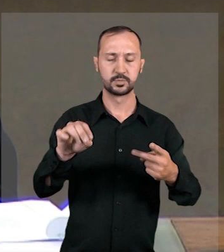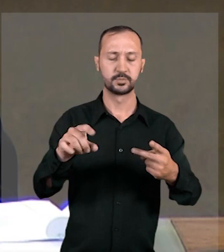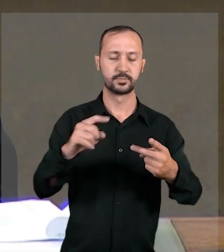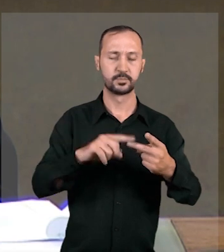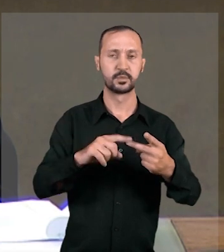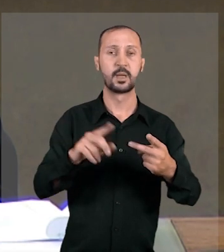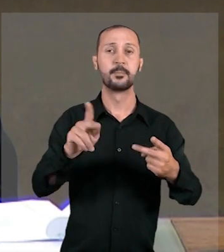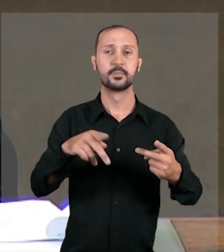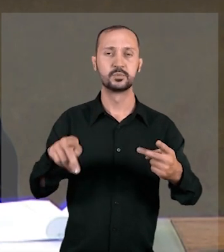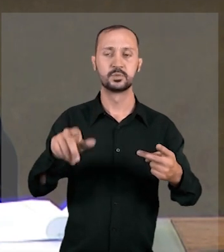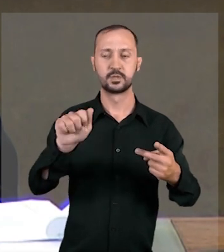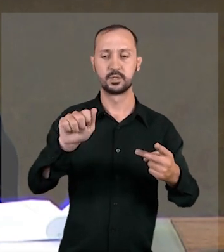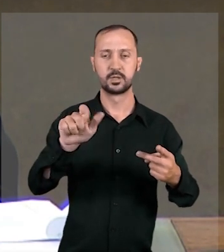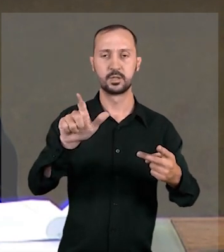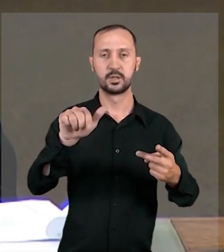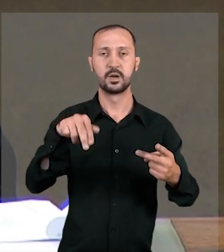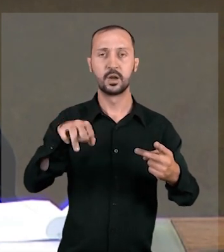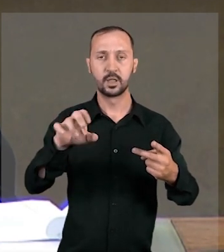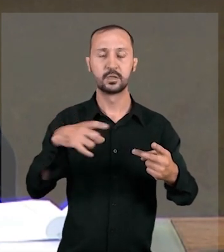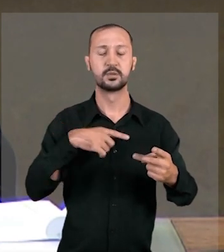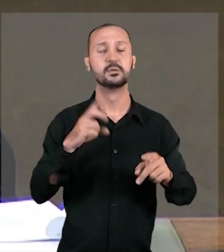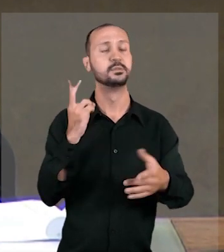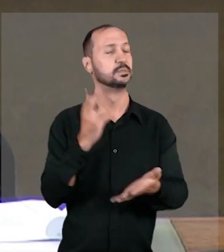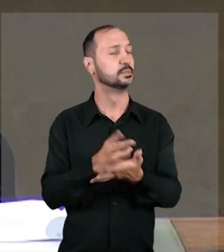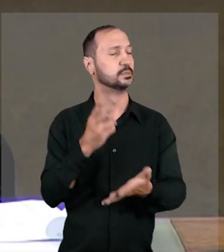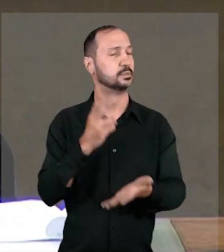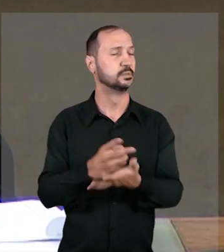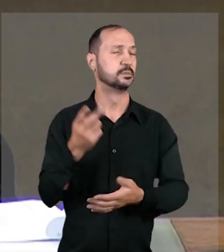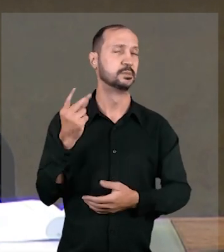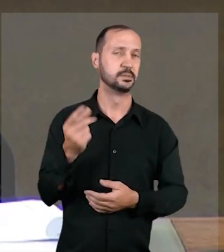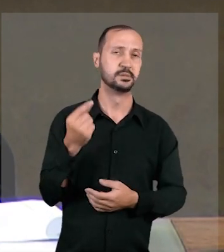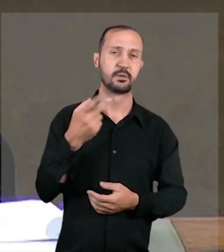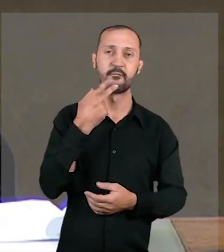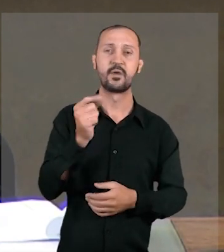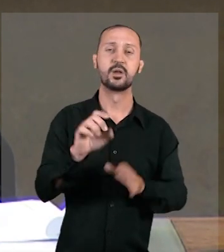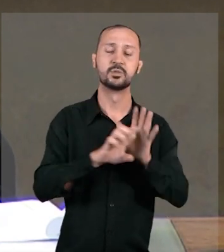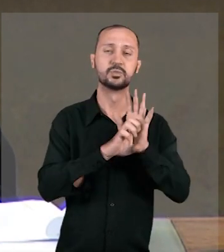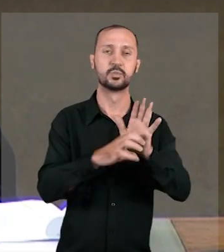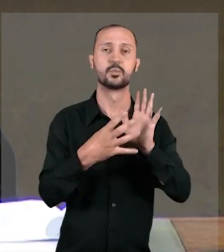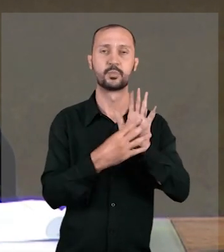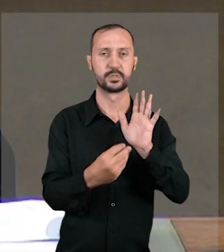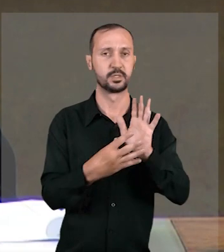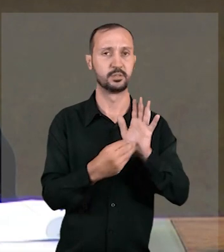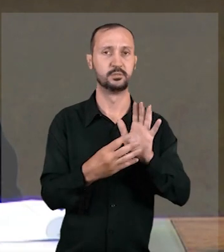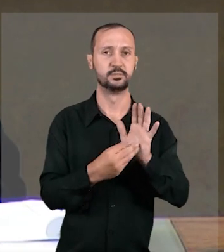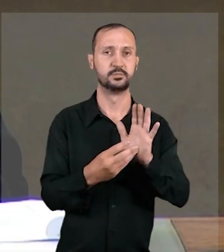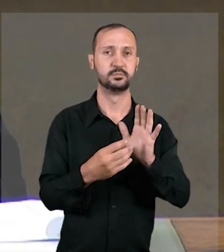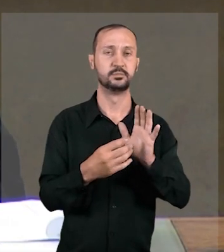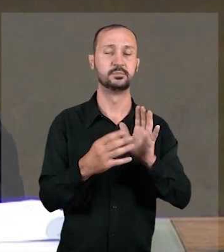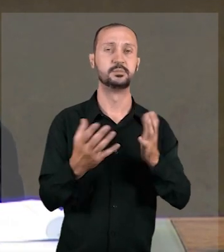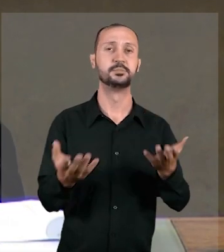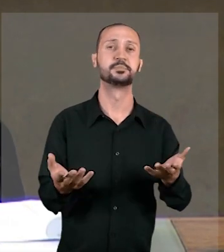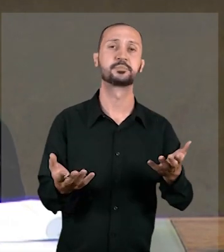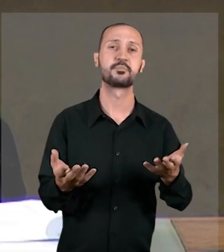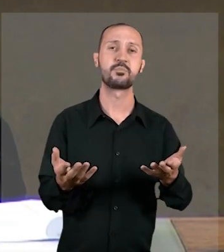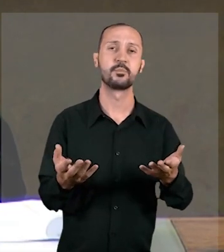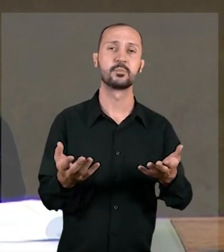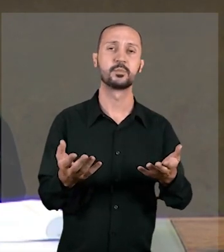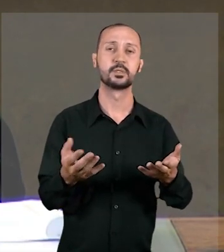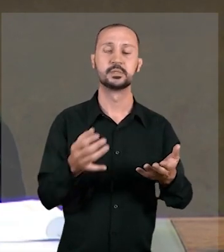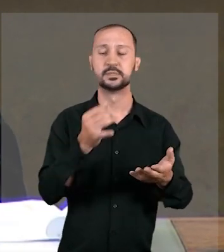Aline Osório, eu também defendo de longa data um modelo que